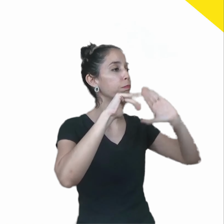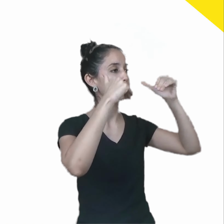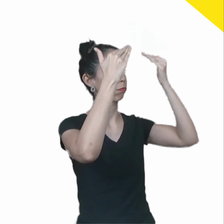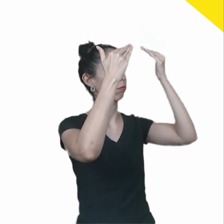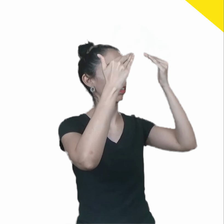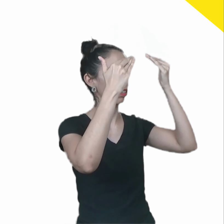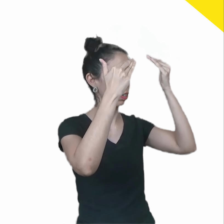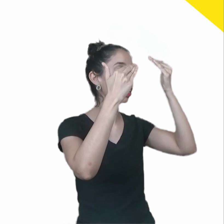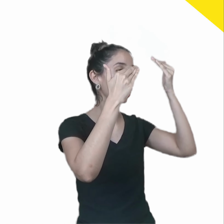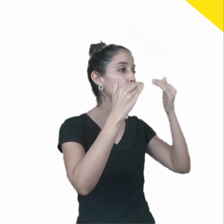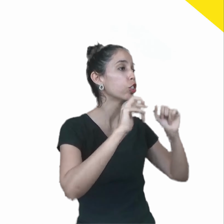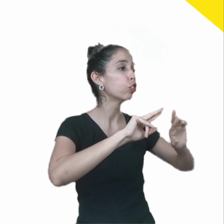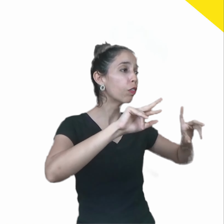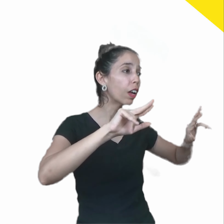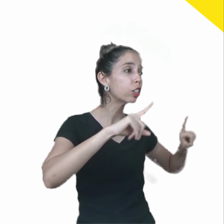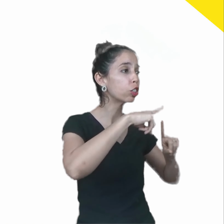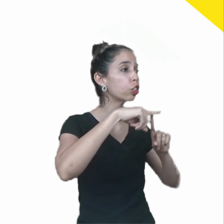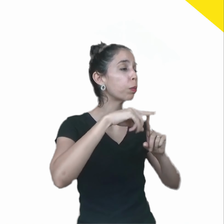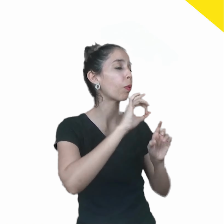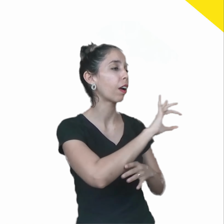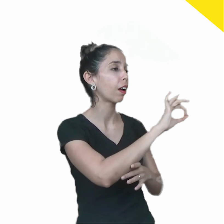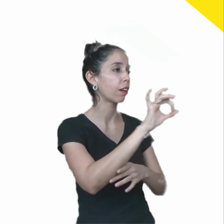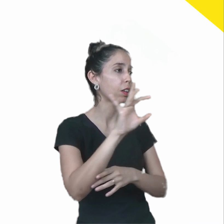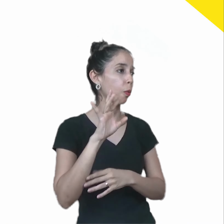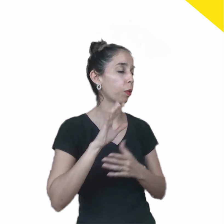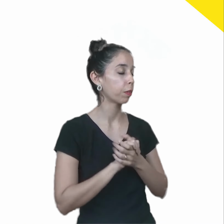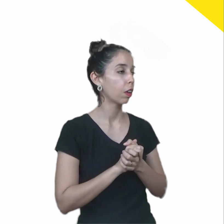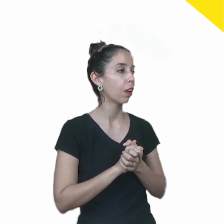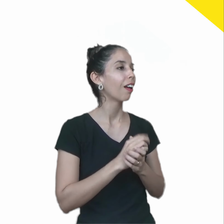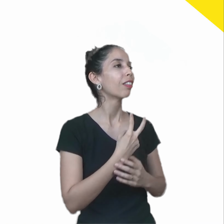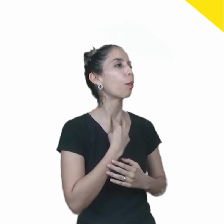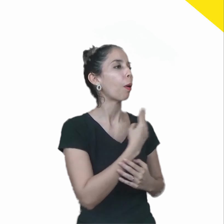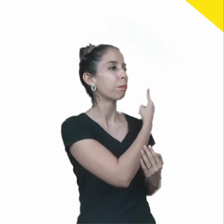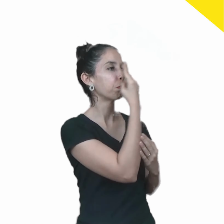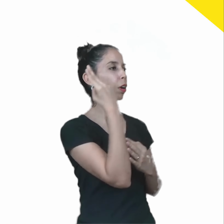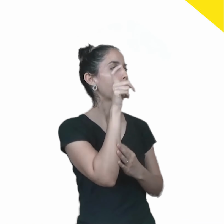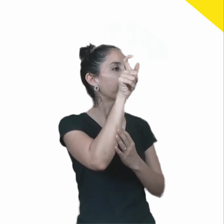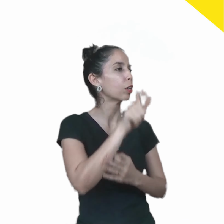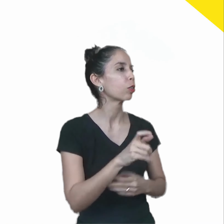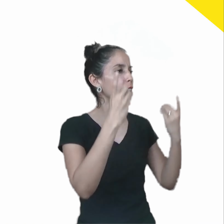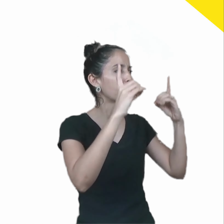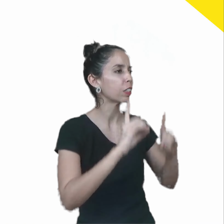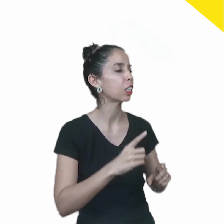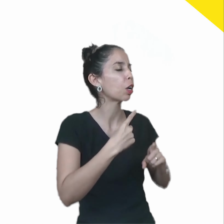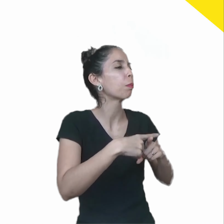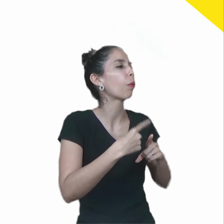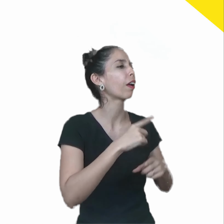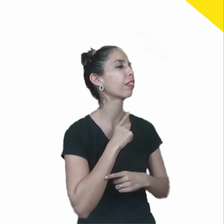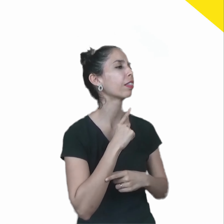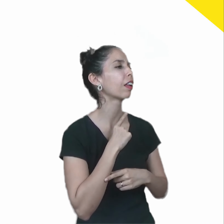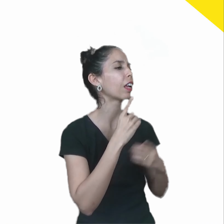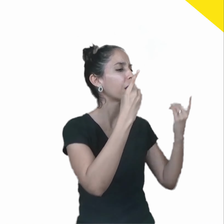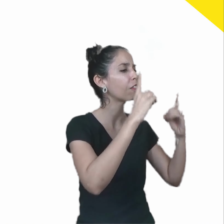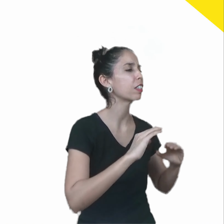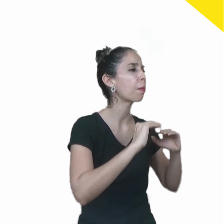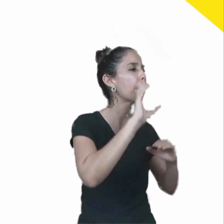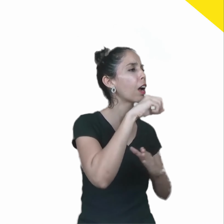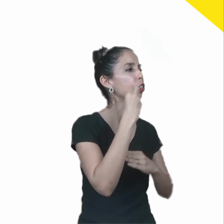evoluir ou não de formas diferentes em cada uma Não rotule a pessoa com deficiência por ter uma